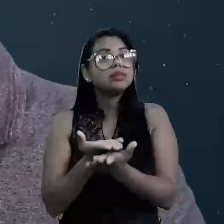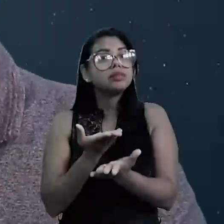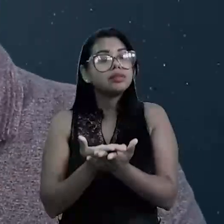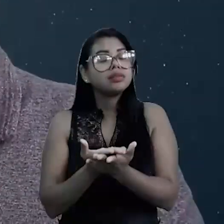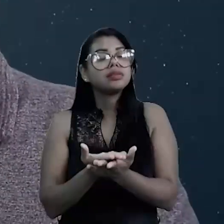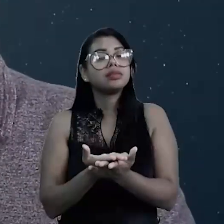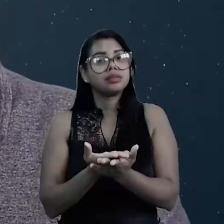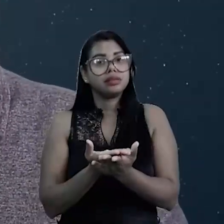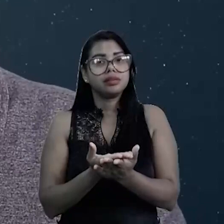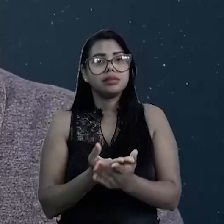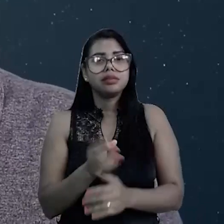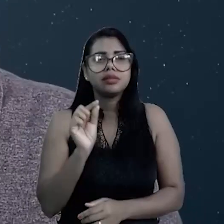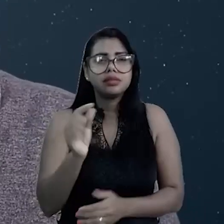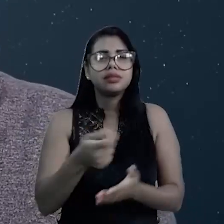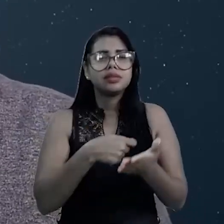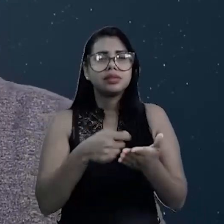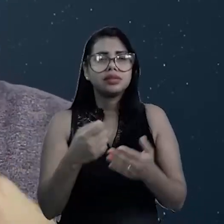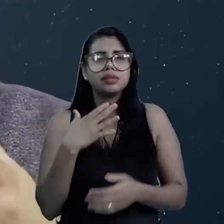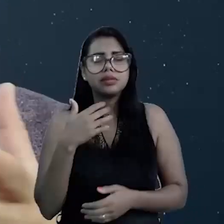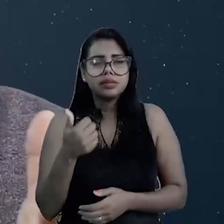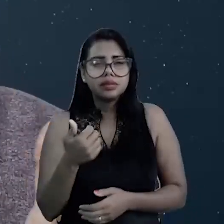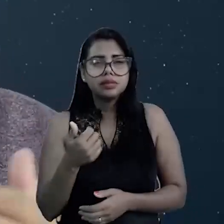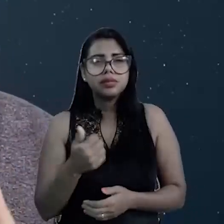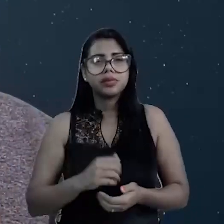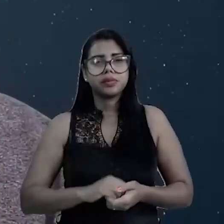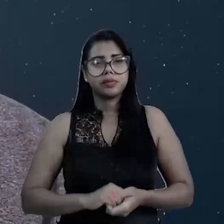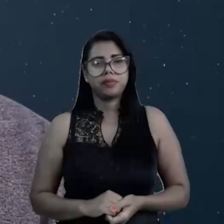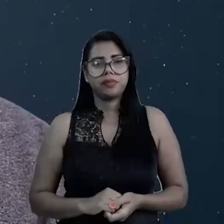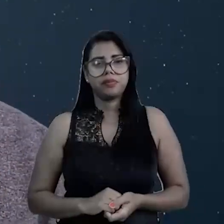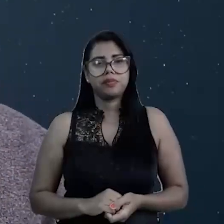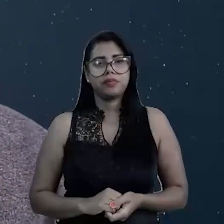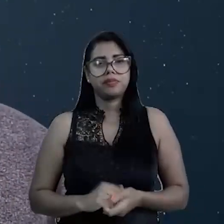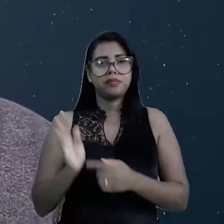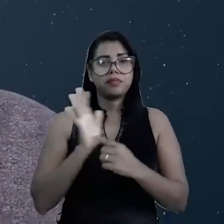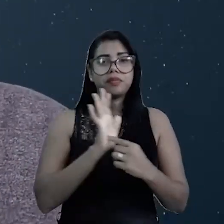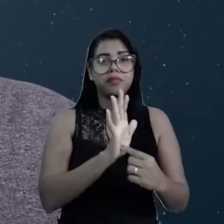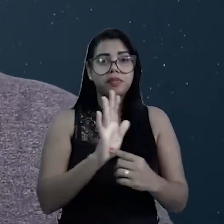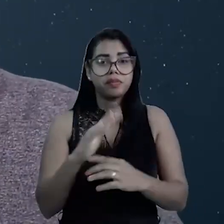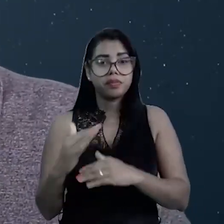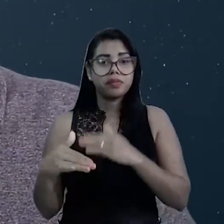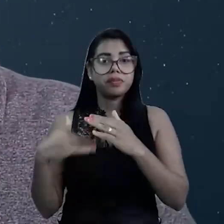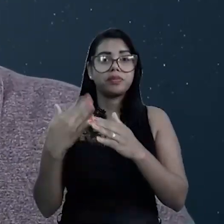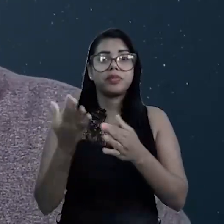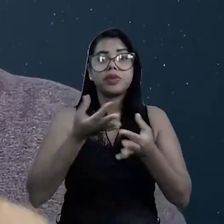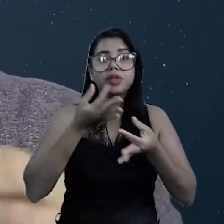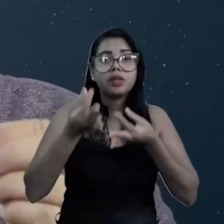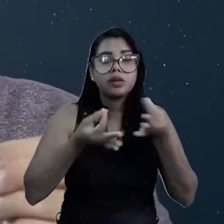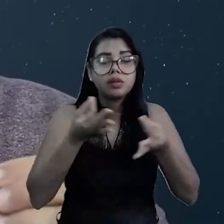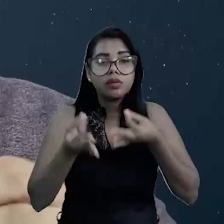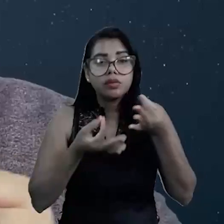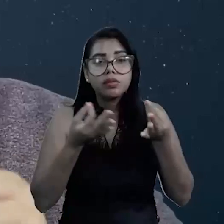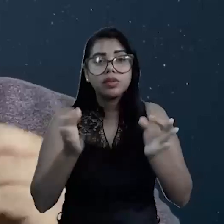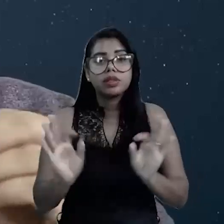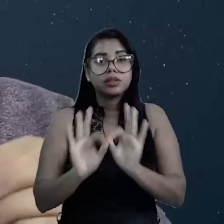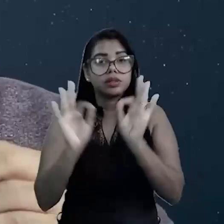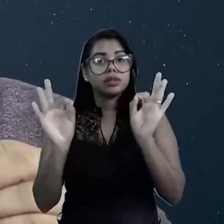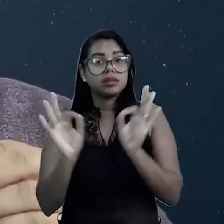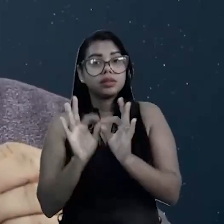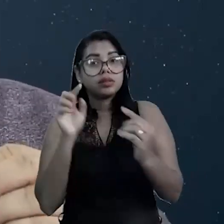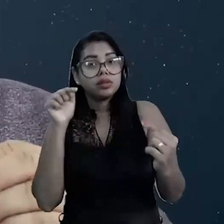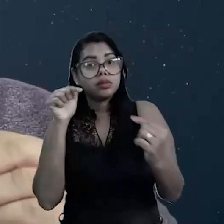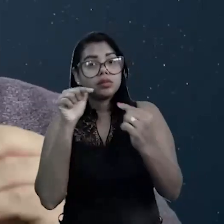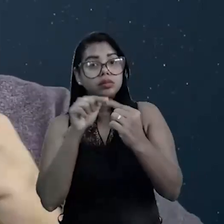área, que pode ajudar, dar credibilidade ao meu argumento, né? Então você pega